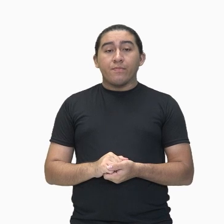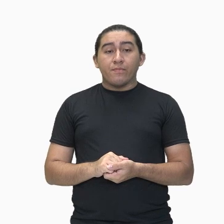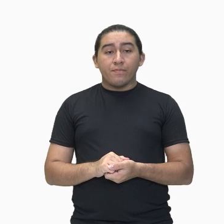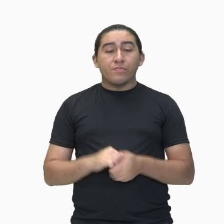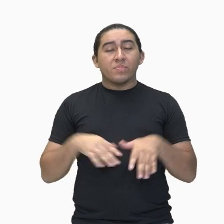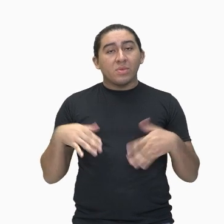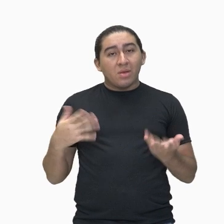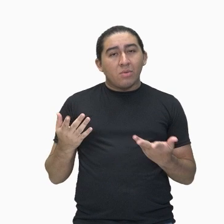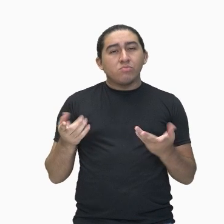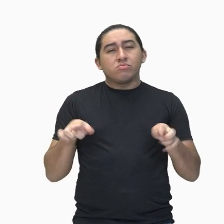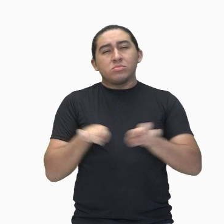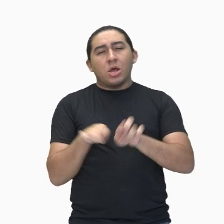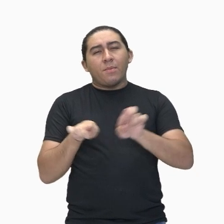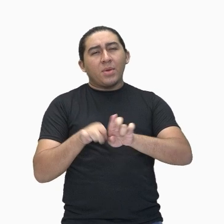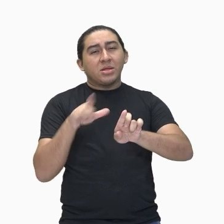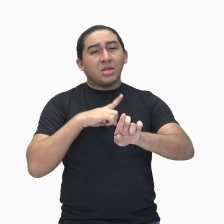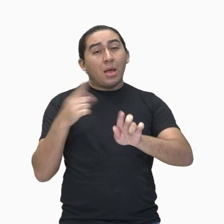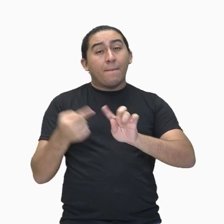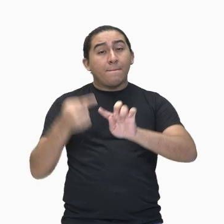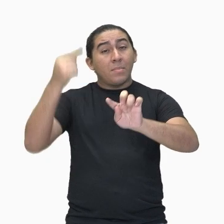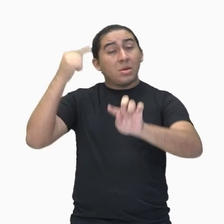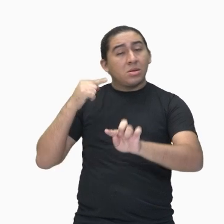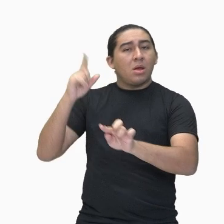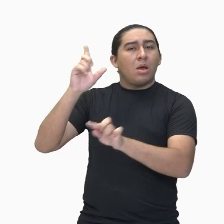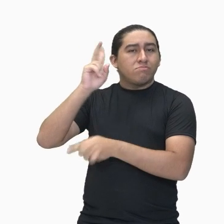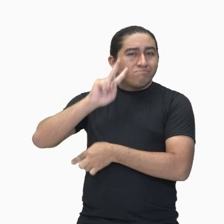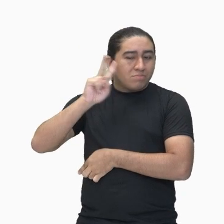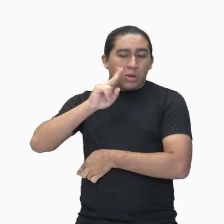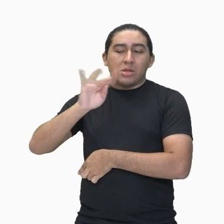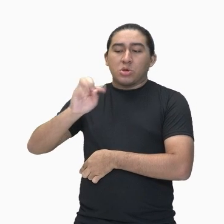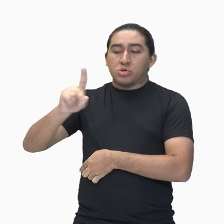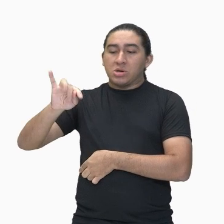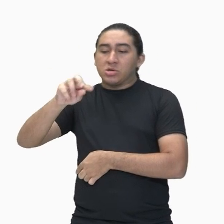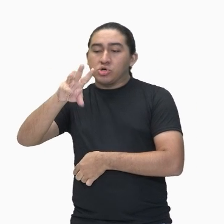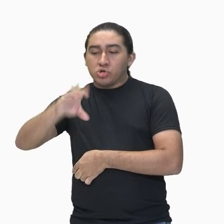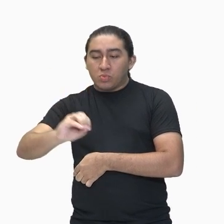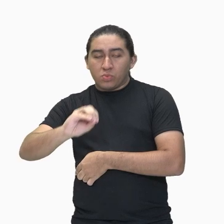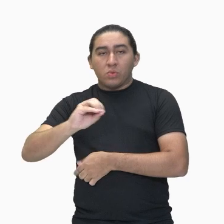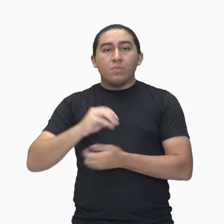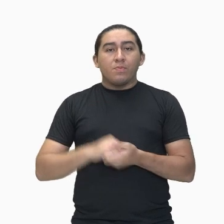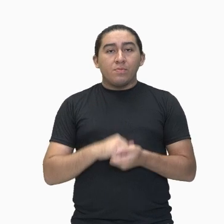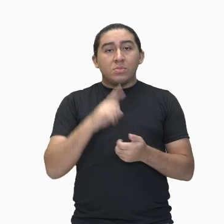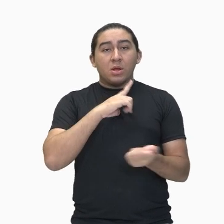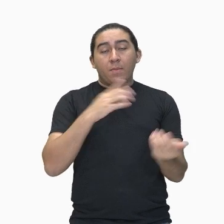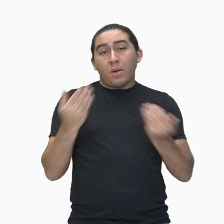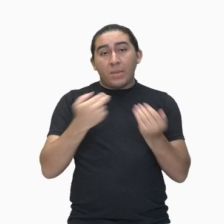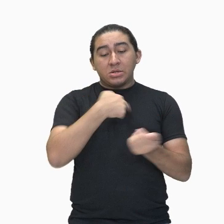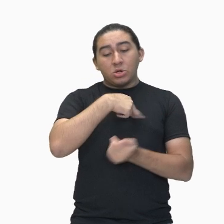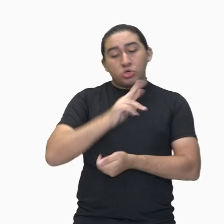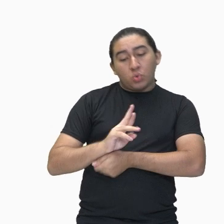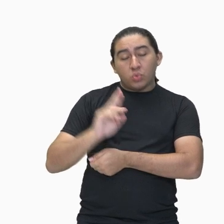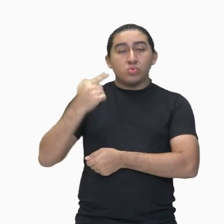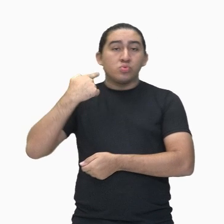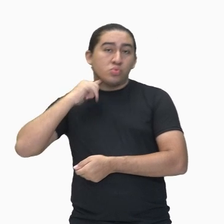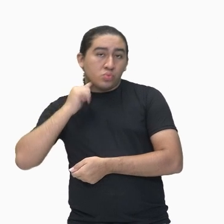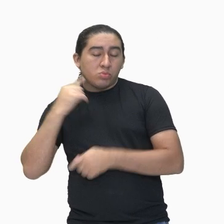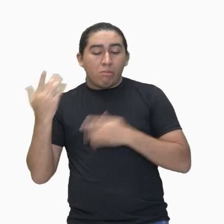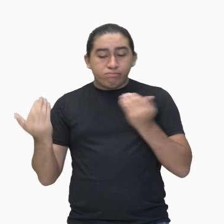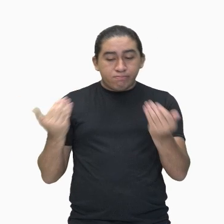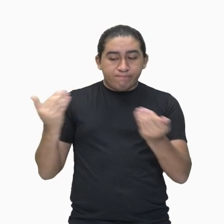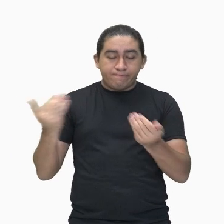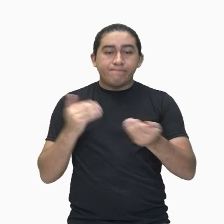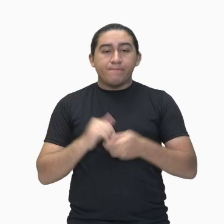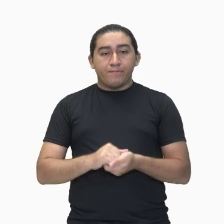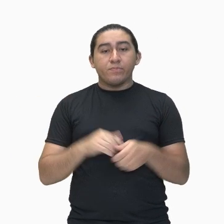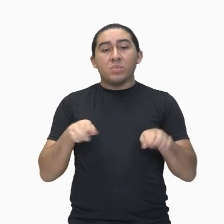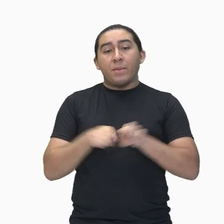um pezinho lá no teocentrismo. Sai do profano para ir para o religioso, né? A